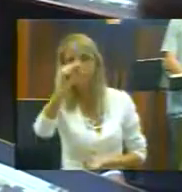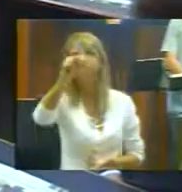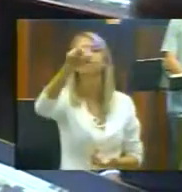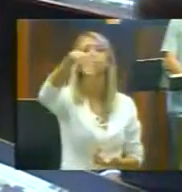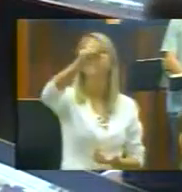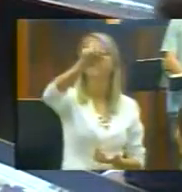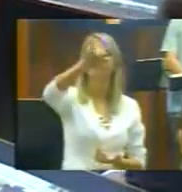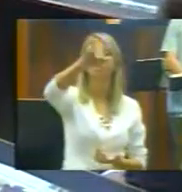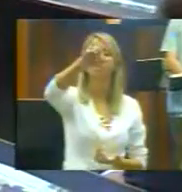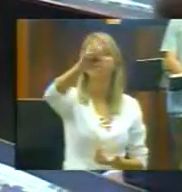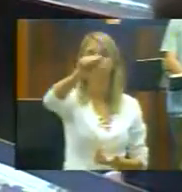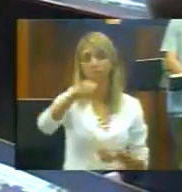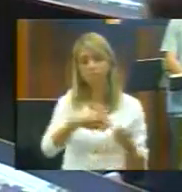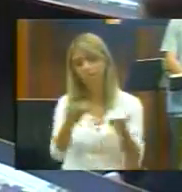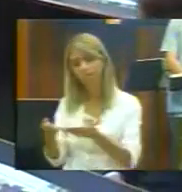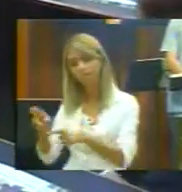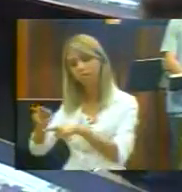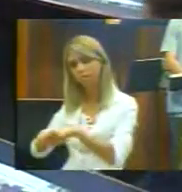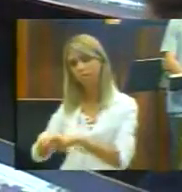assento.